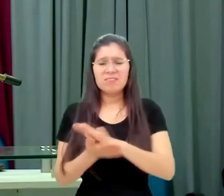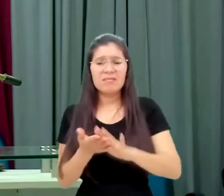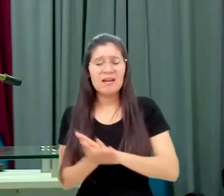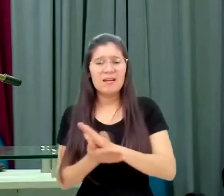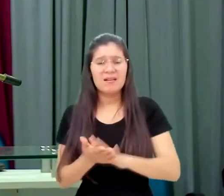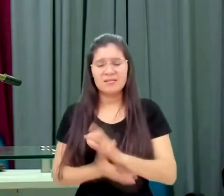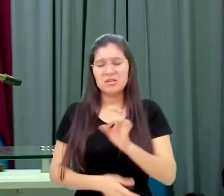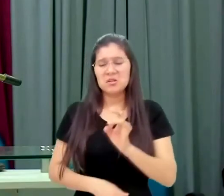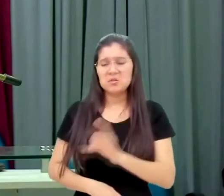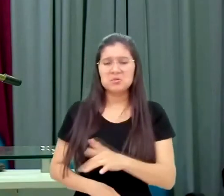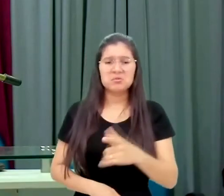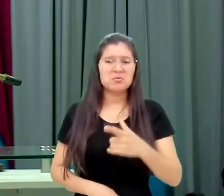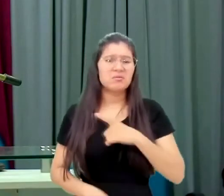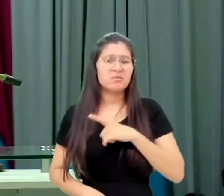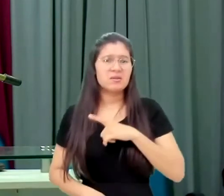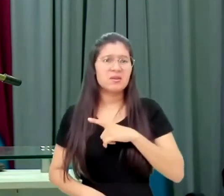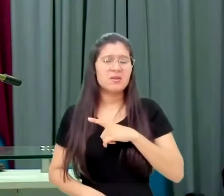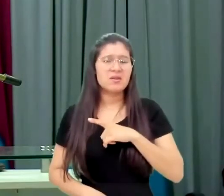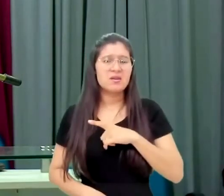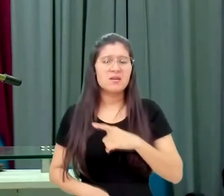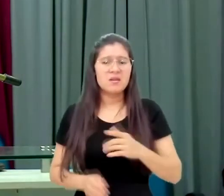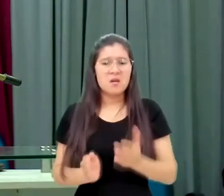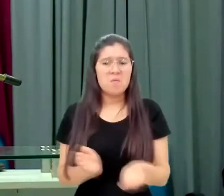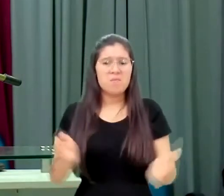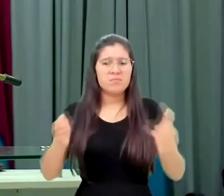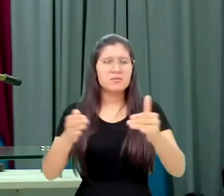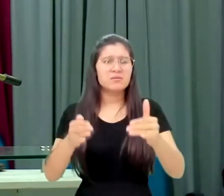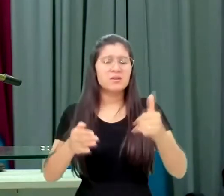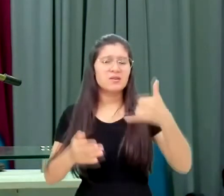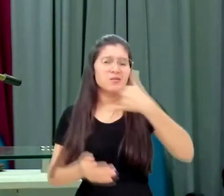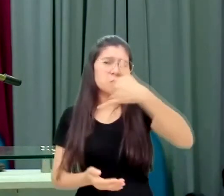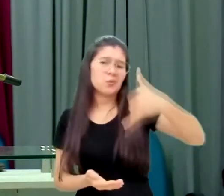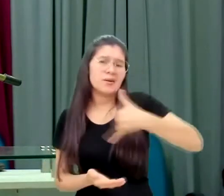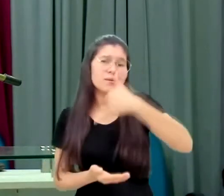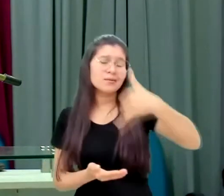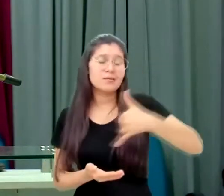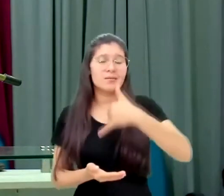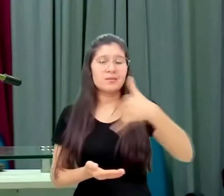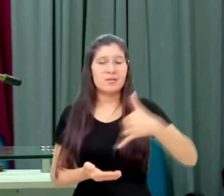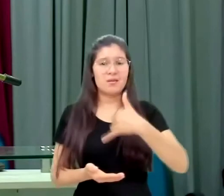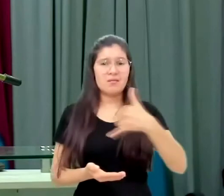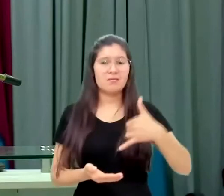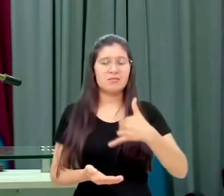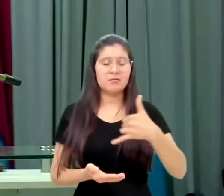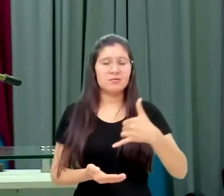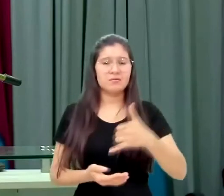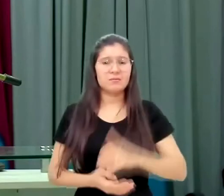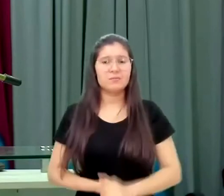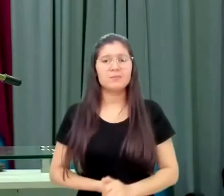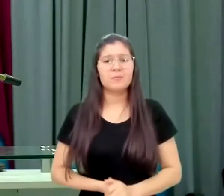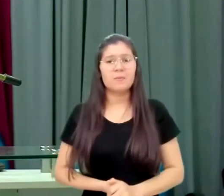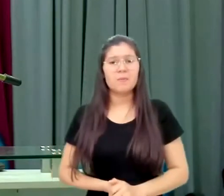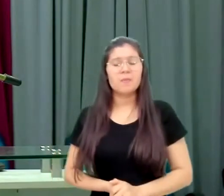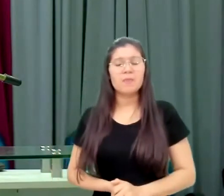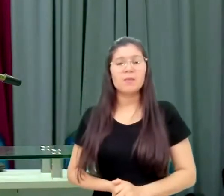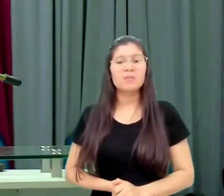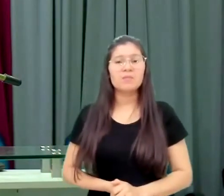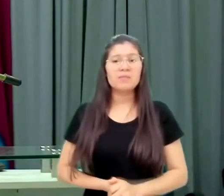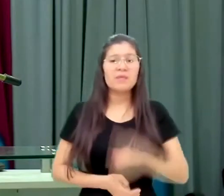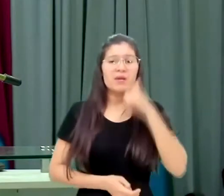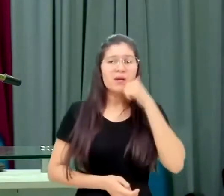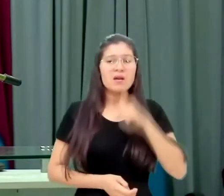azeite. Olha, irmão, eu tenho uma botija de azeite. Ela tinha alguma coisa. Aleluia. Se você